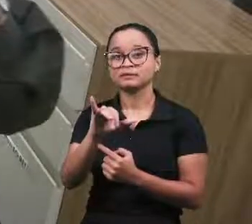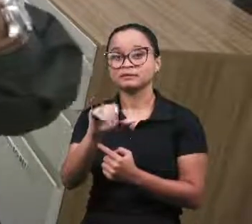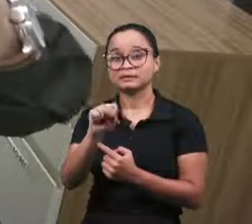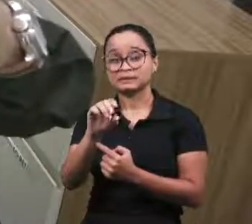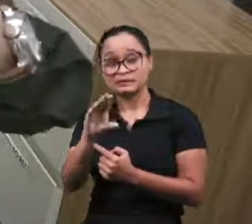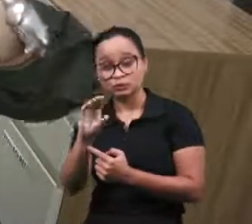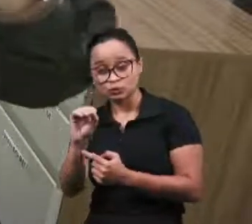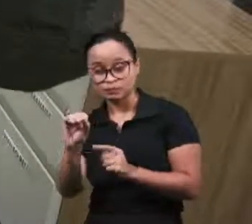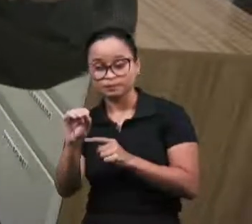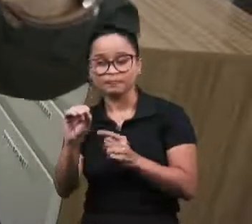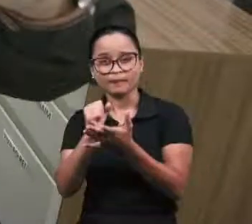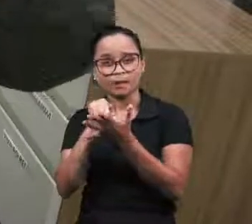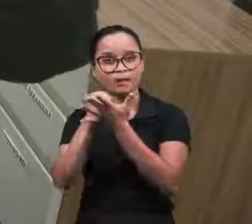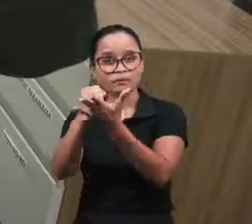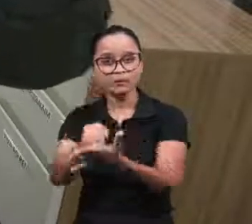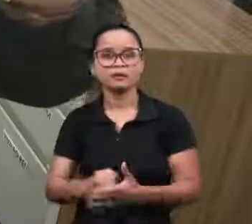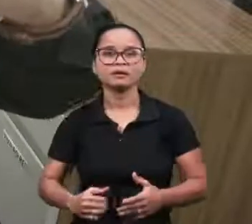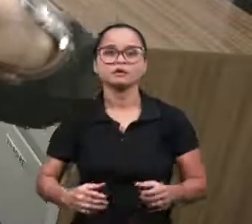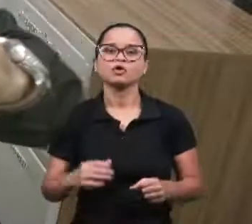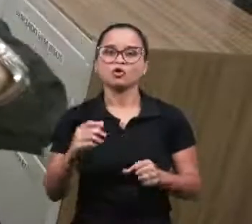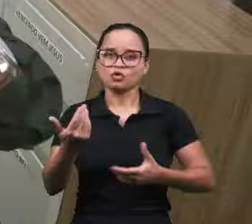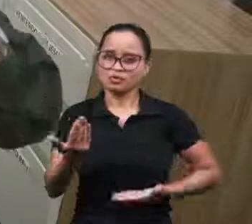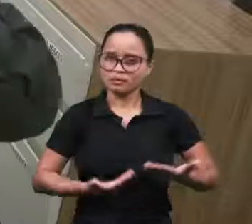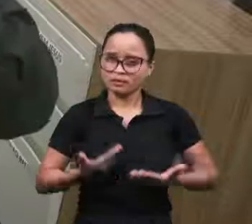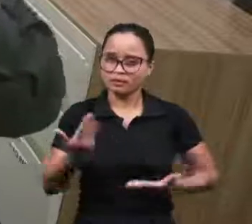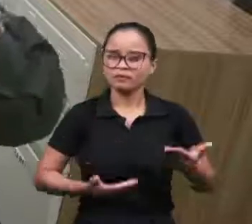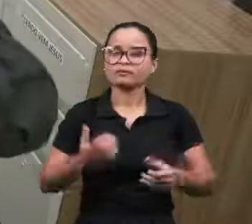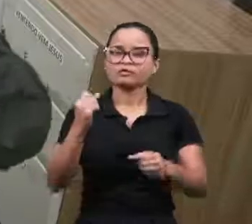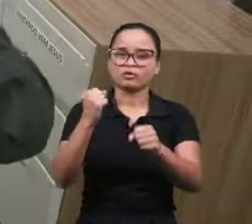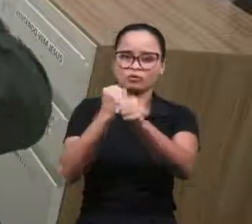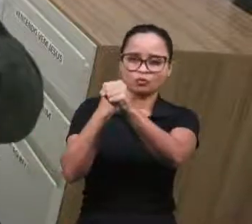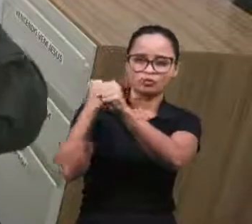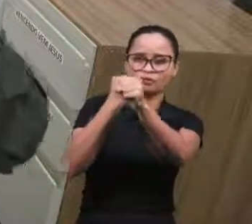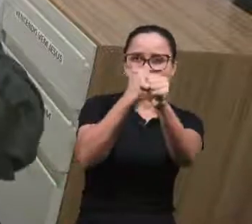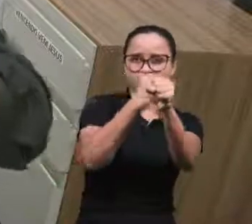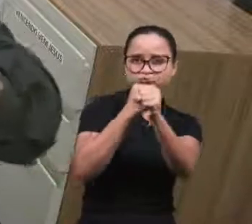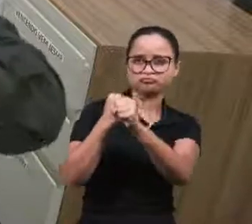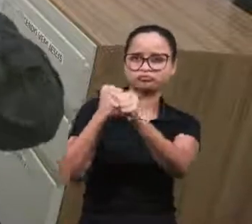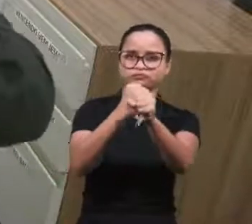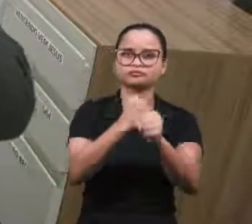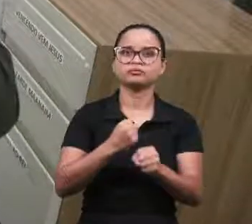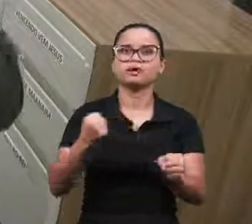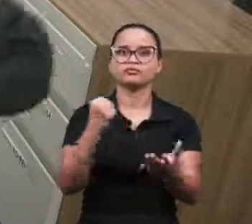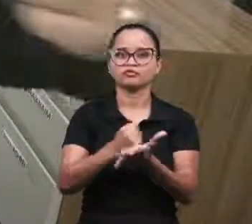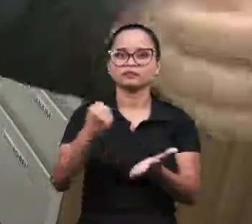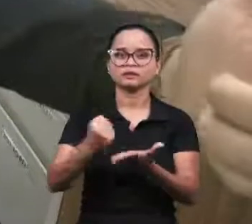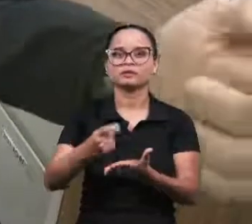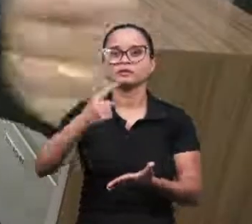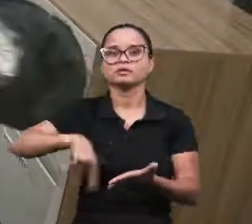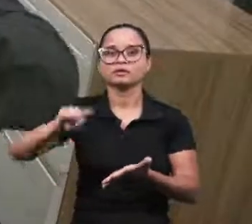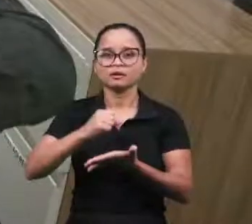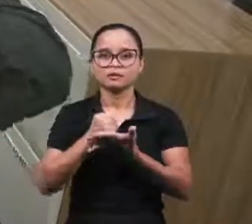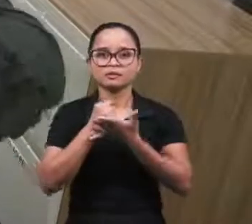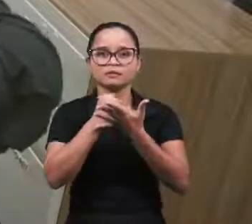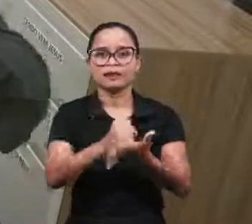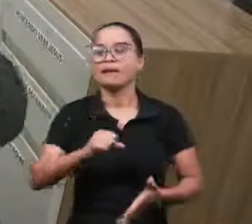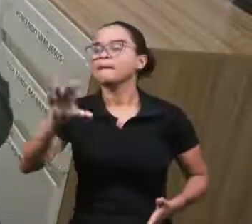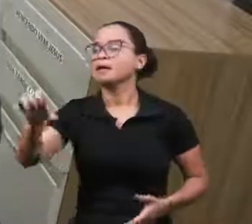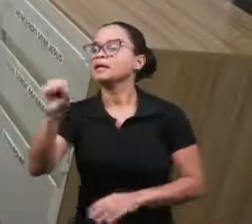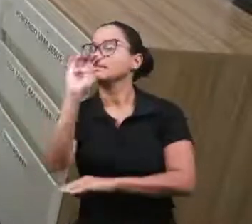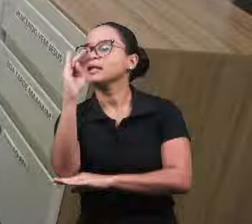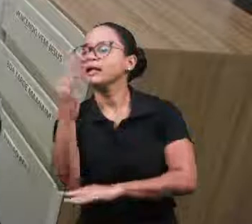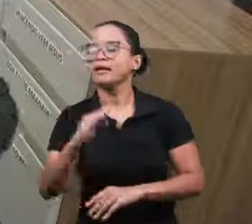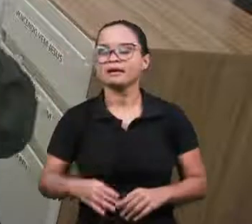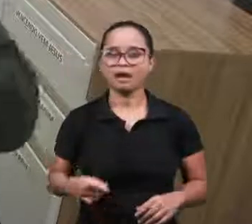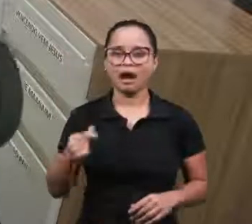assim, os irmãos que já faziam, né, já estavam ali contratados para fazer, mas a gente ajudava. Elias, pega ali aquela madeira. E a